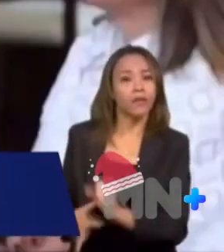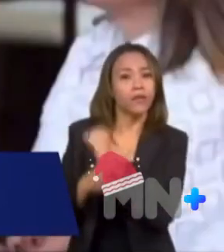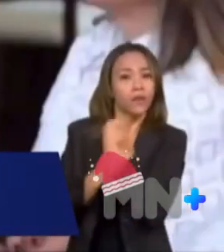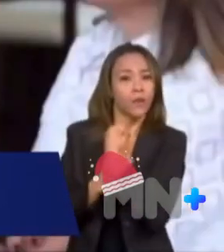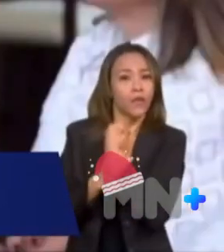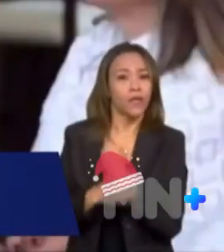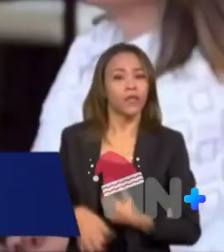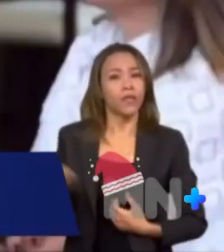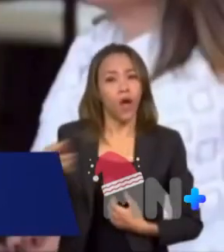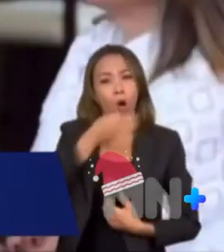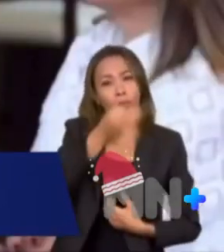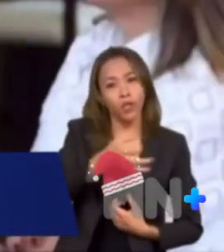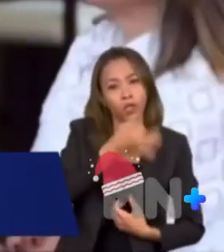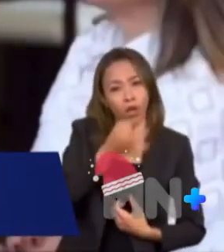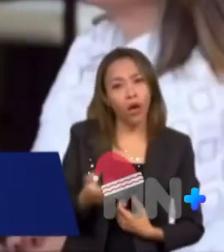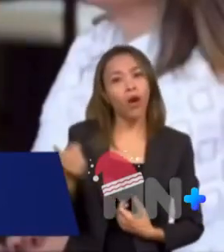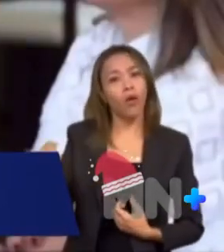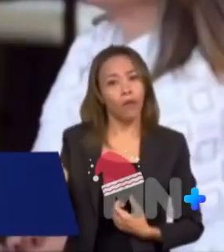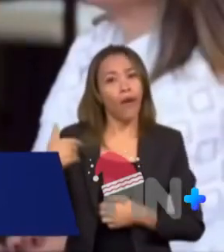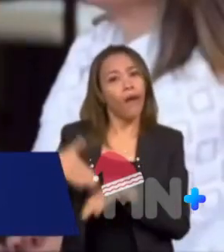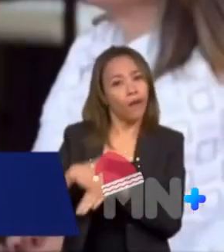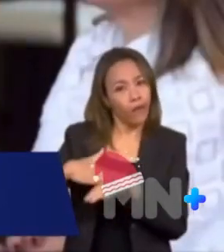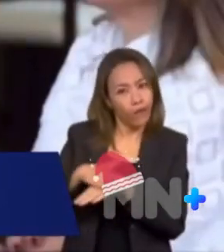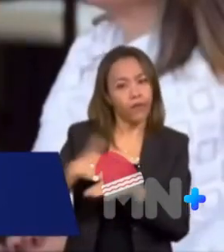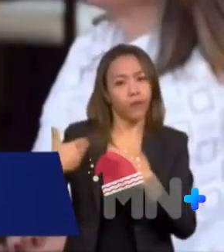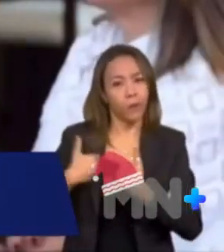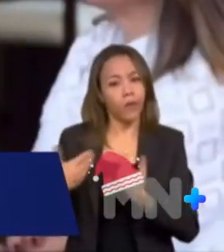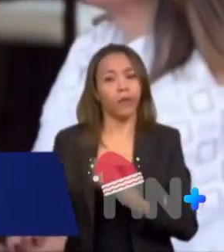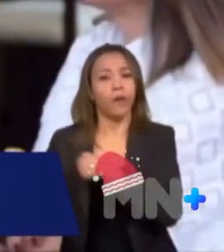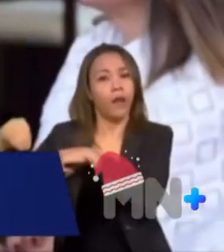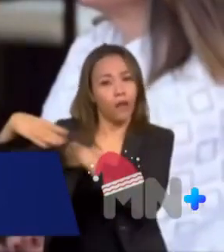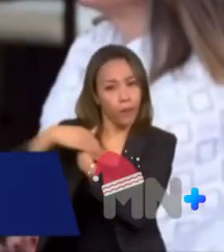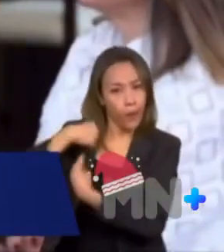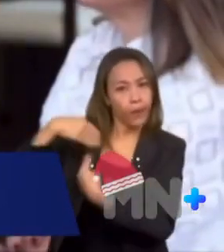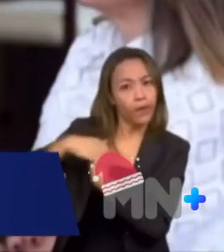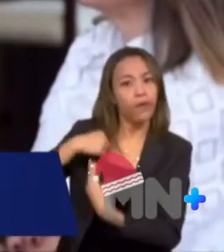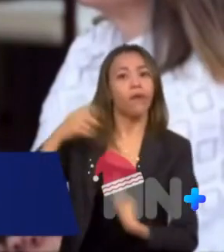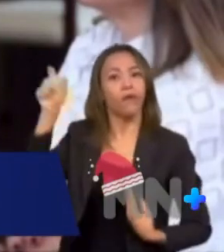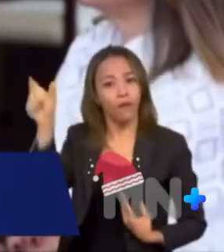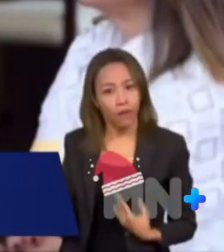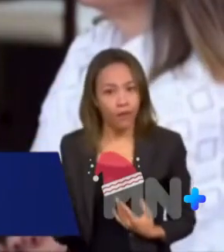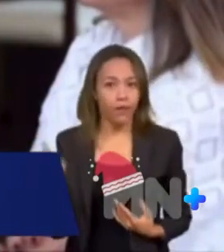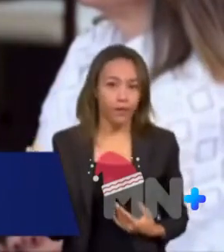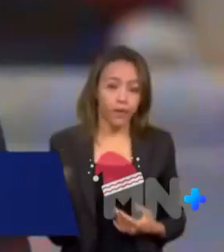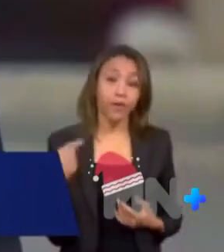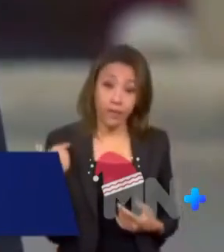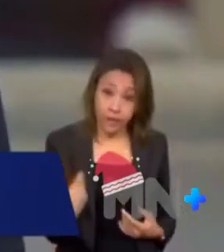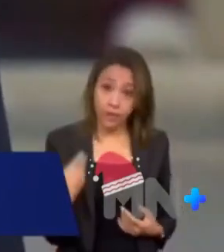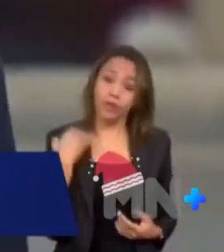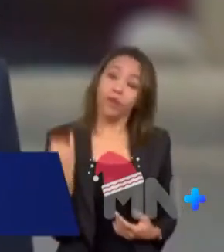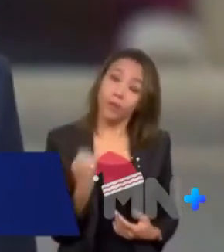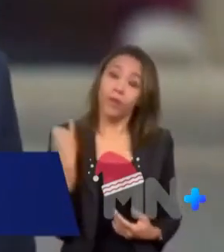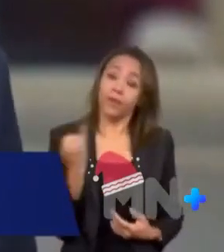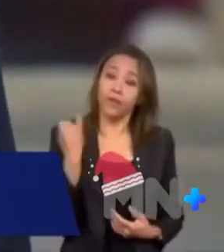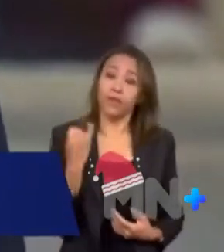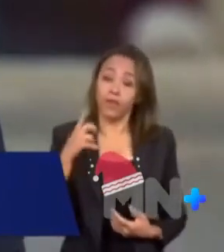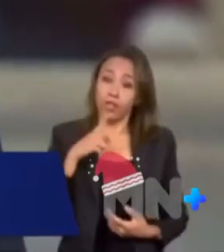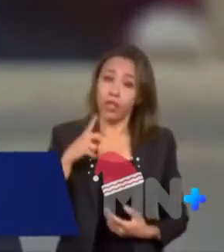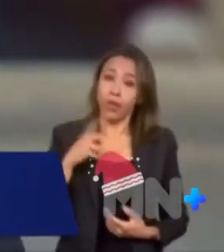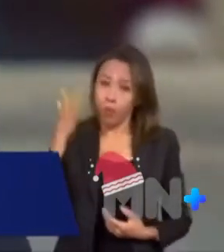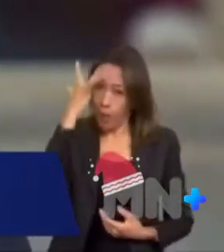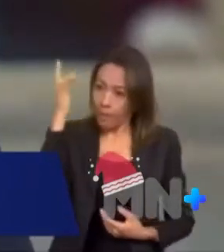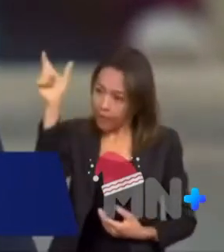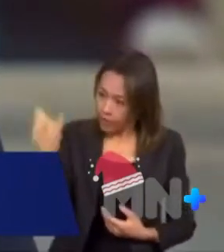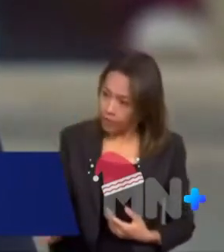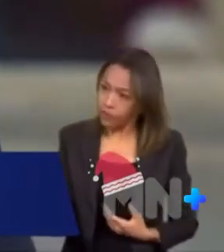ela fala, ela dá conselho, sabe? Então, isso é importante, você ter alguém com quem você compartilhar as